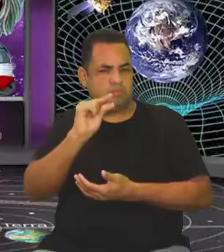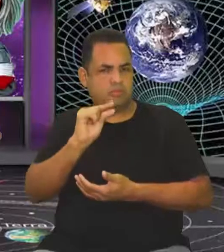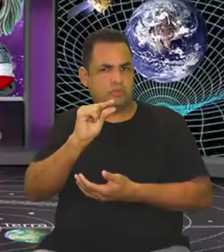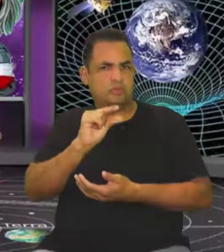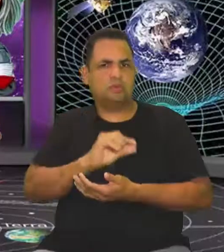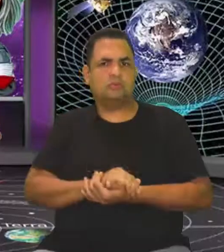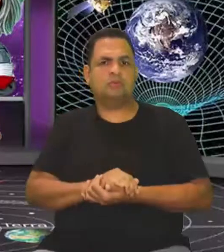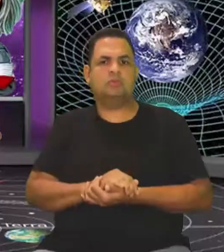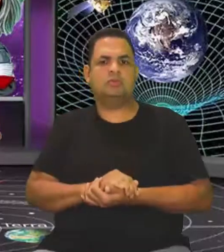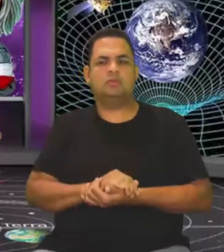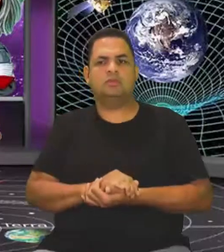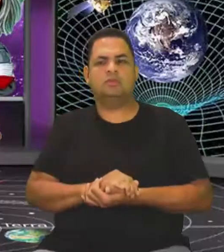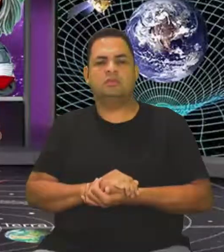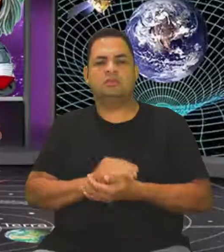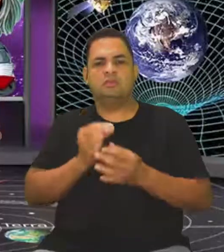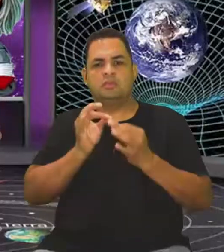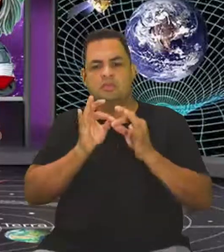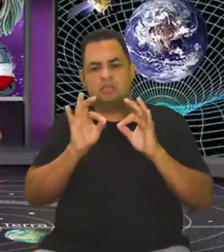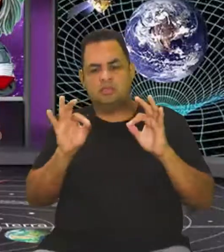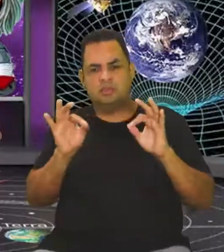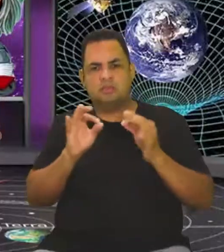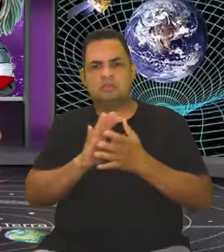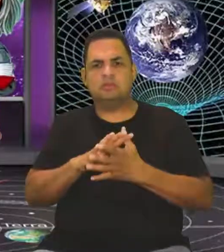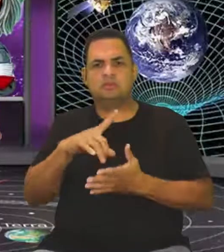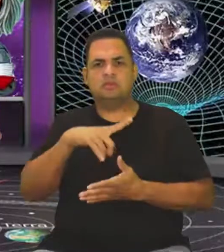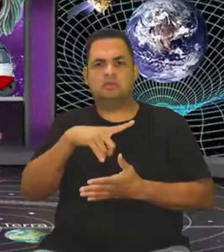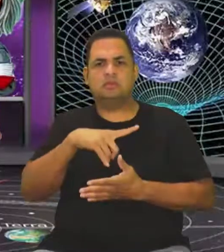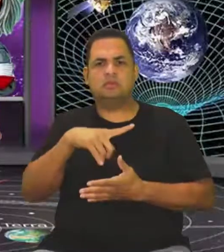interna pequena. Ele vai medir corrente e que